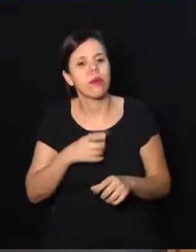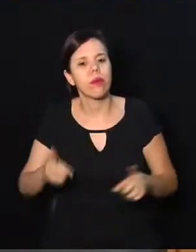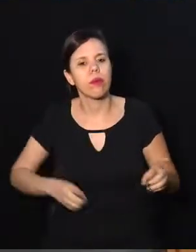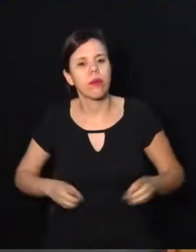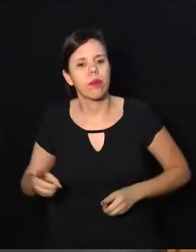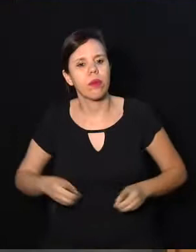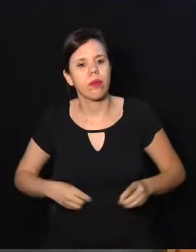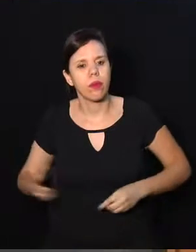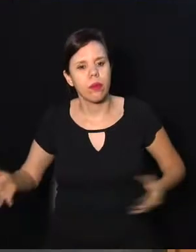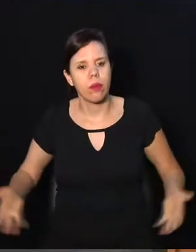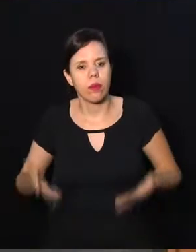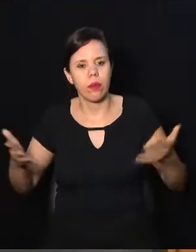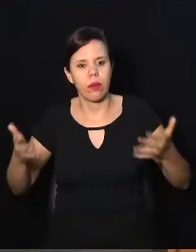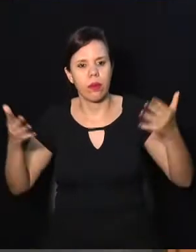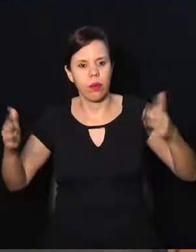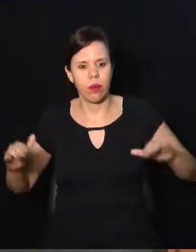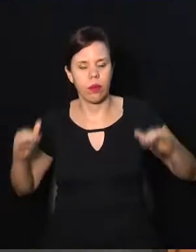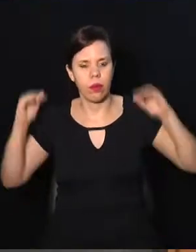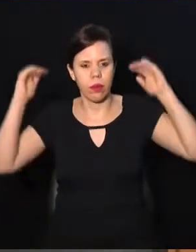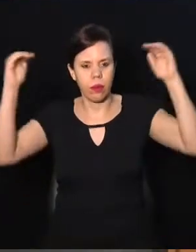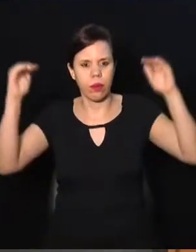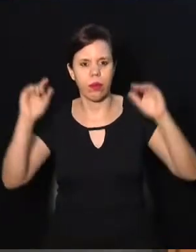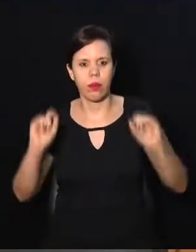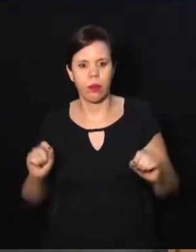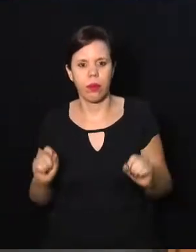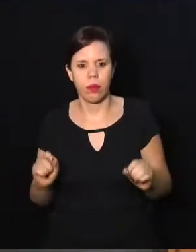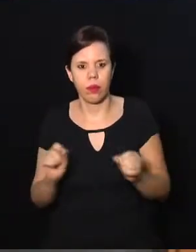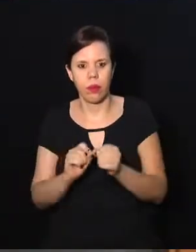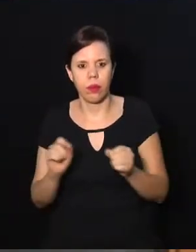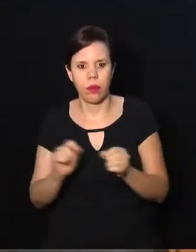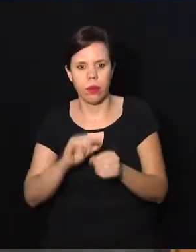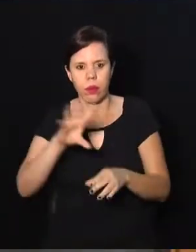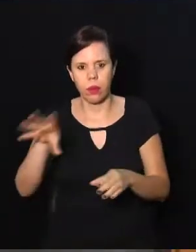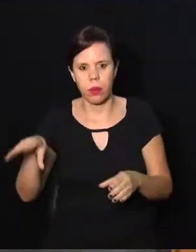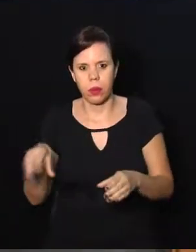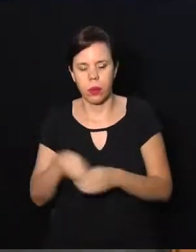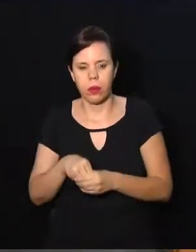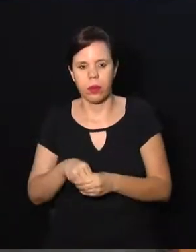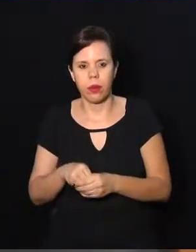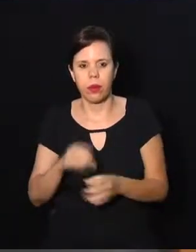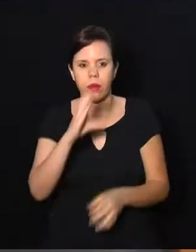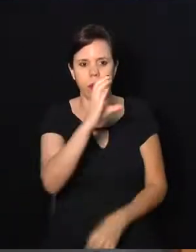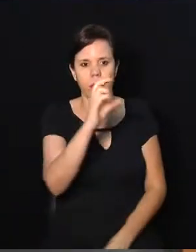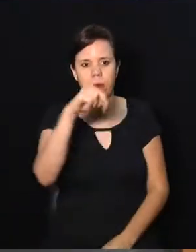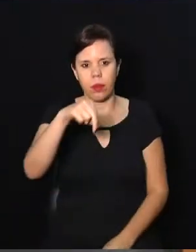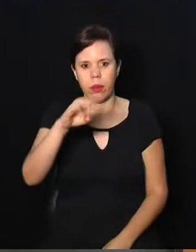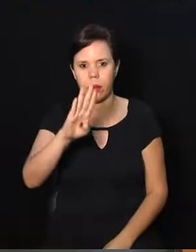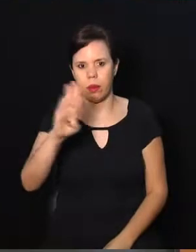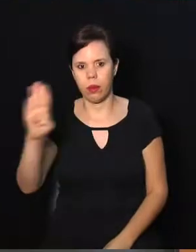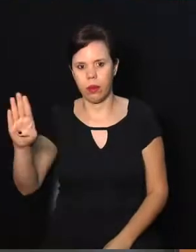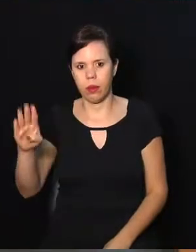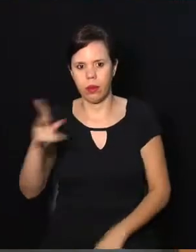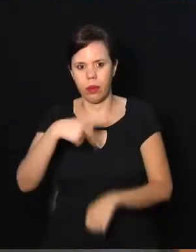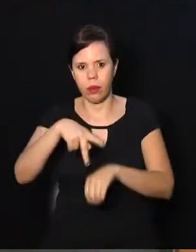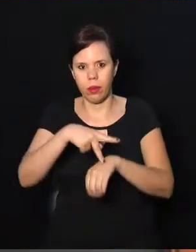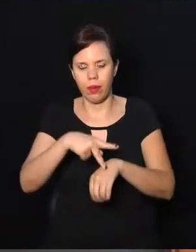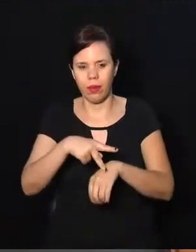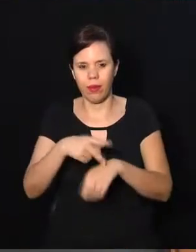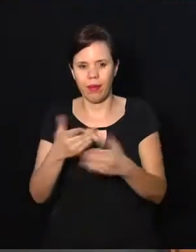foi promovido a fazer parte da CNBB do nosso